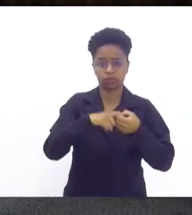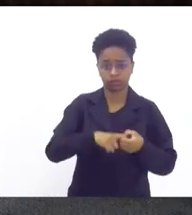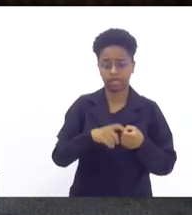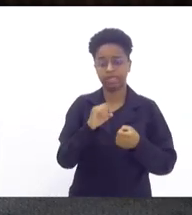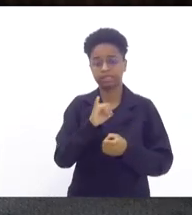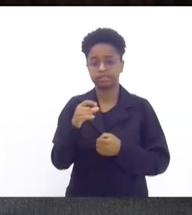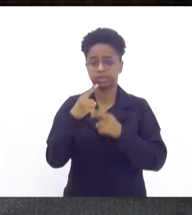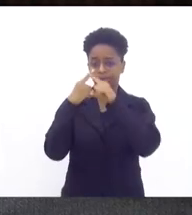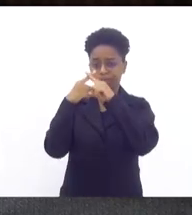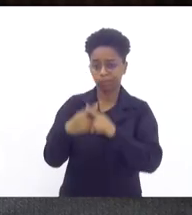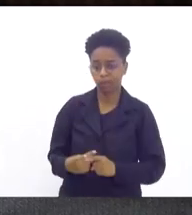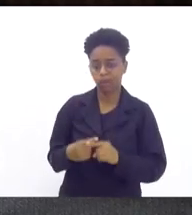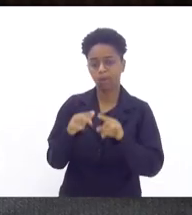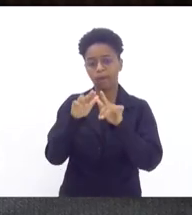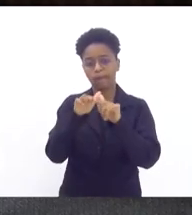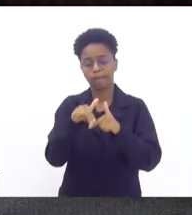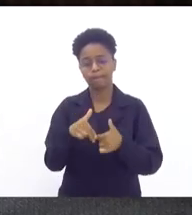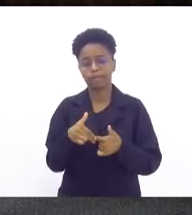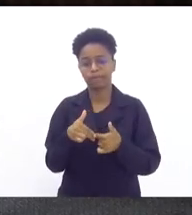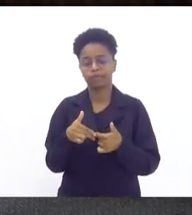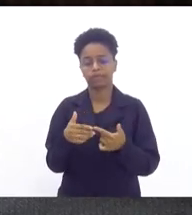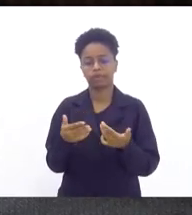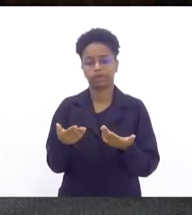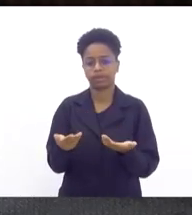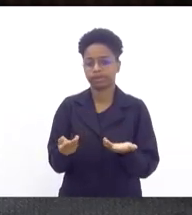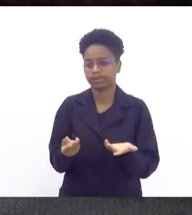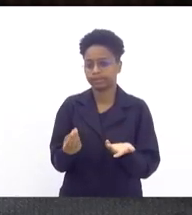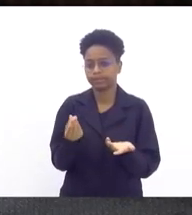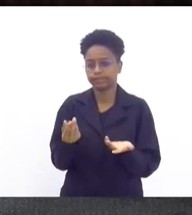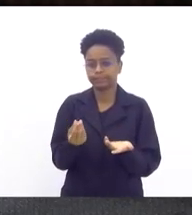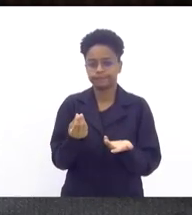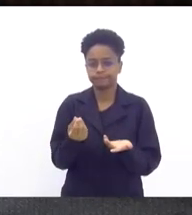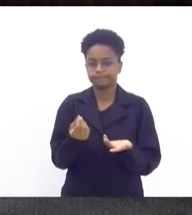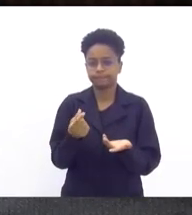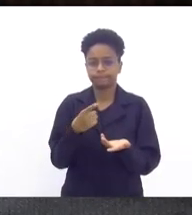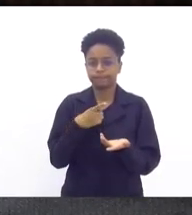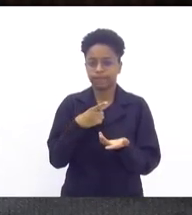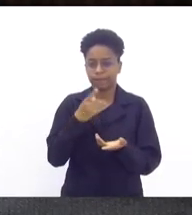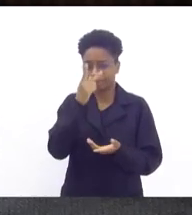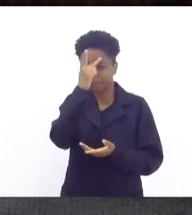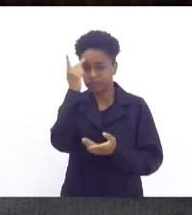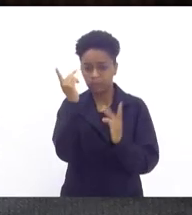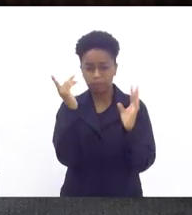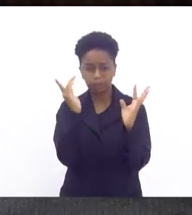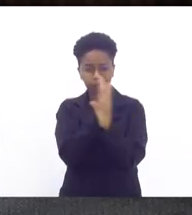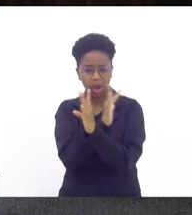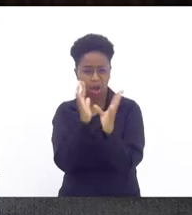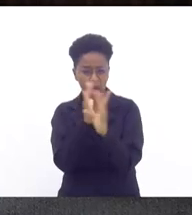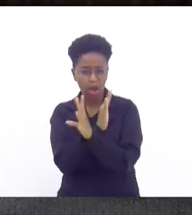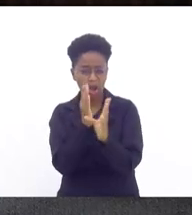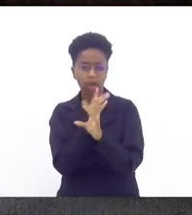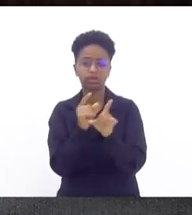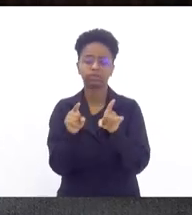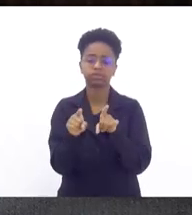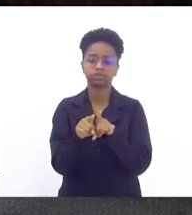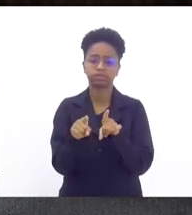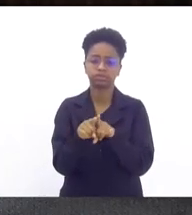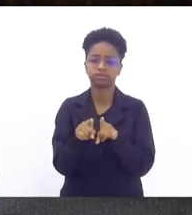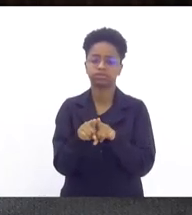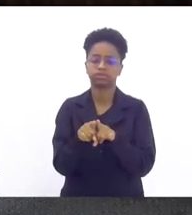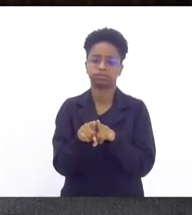dias de jogos por conta de que o acúmulo de torcedores mas a